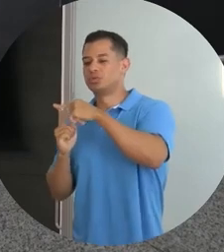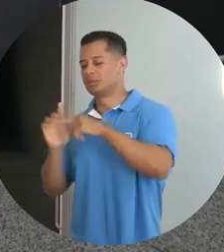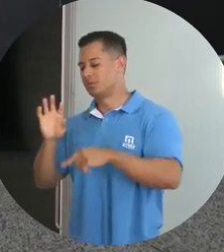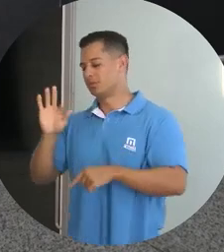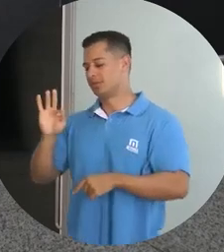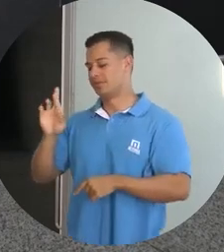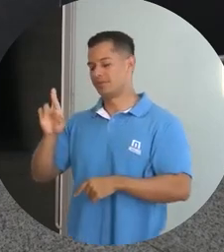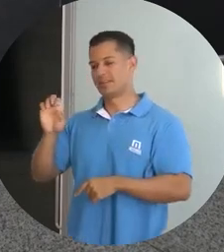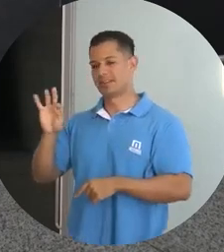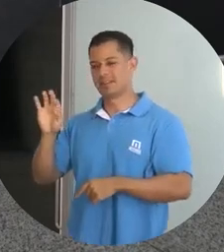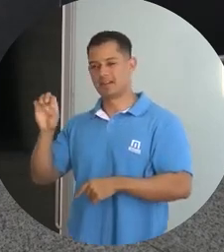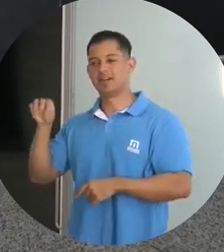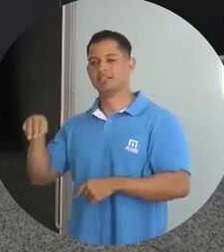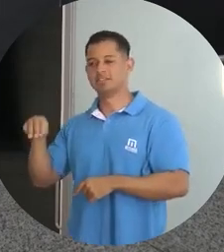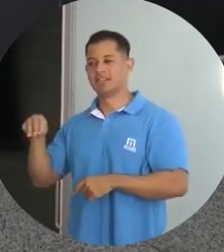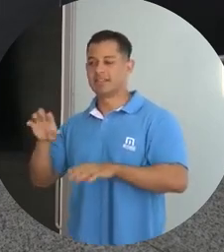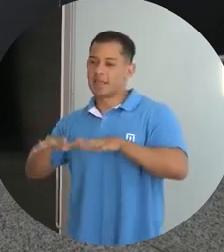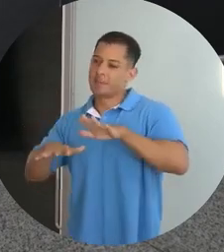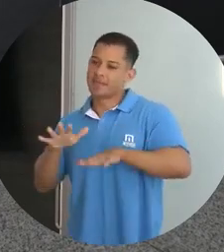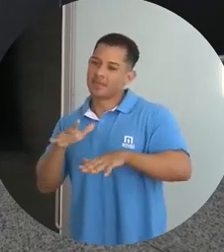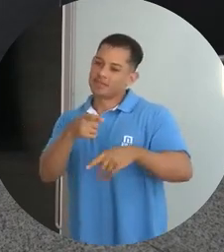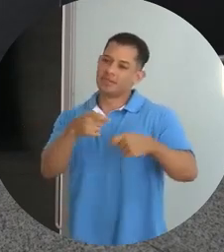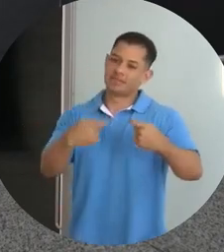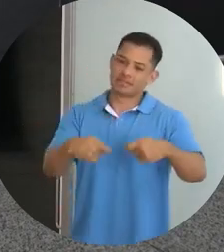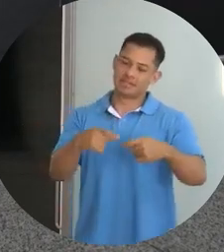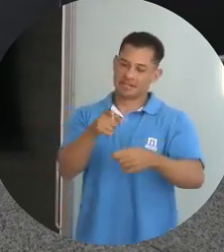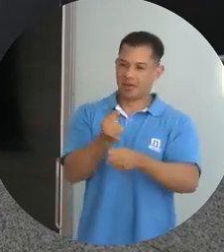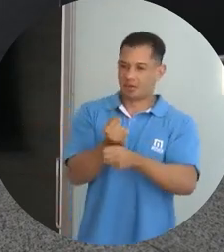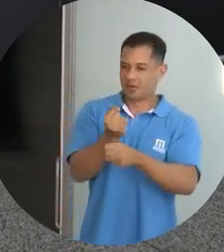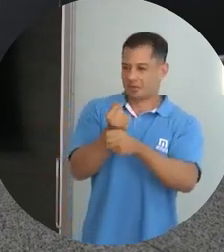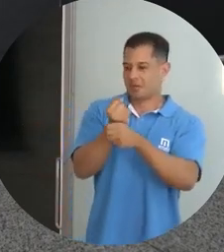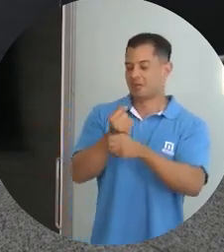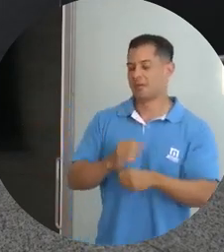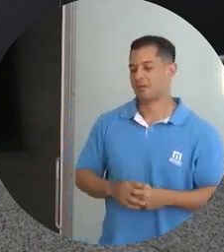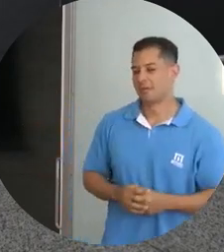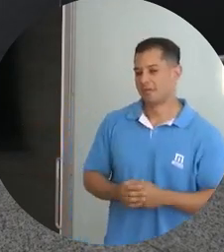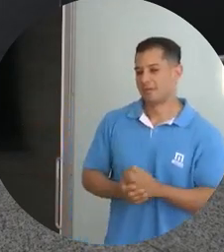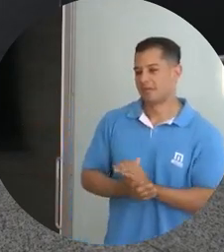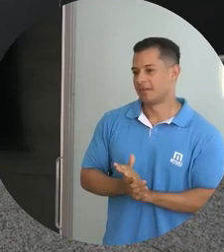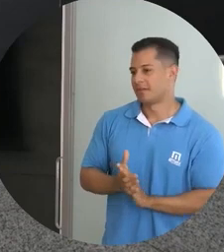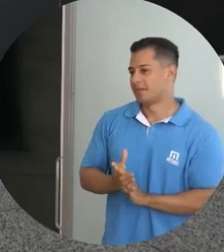dependendo da necessidade da obra.